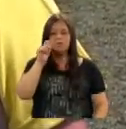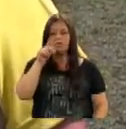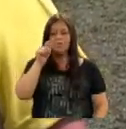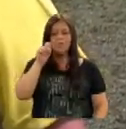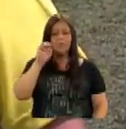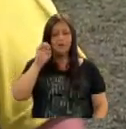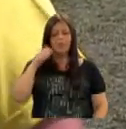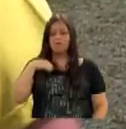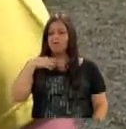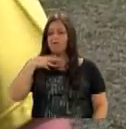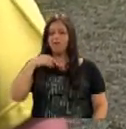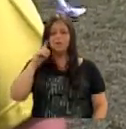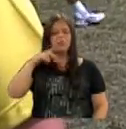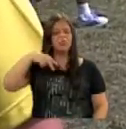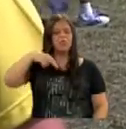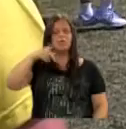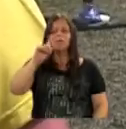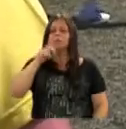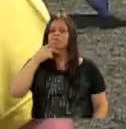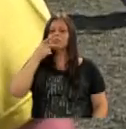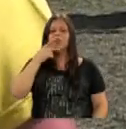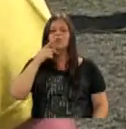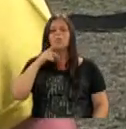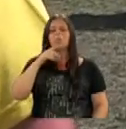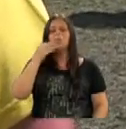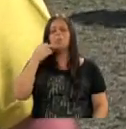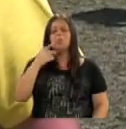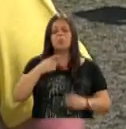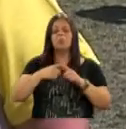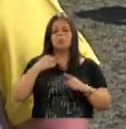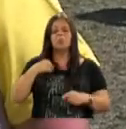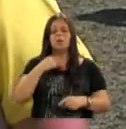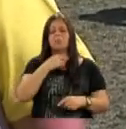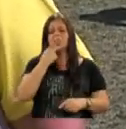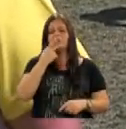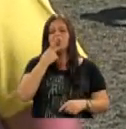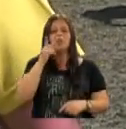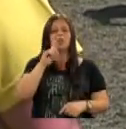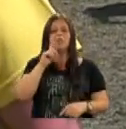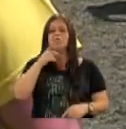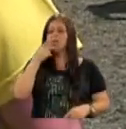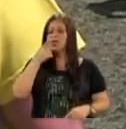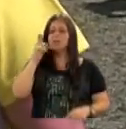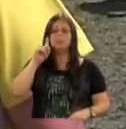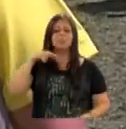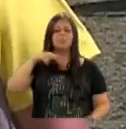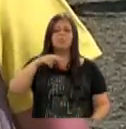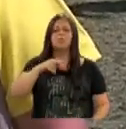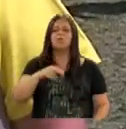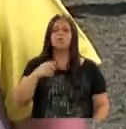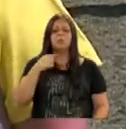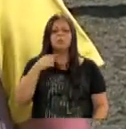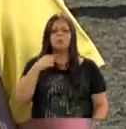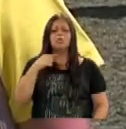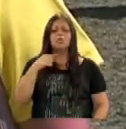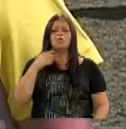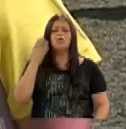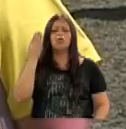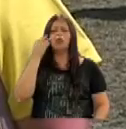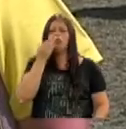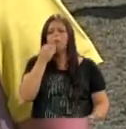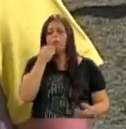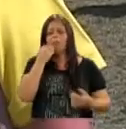nem falaria que o diagnóstico do médico eram não ia à minha e nem falar e eu vou terminar pai ele era todo molinho toda uma linha